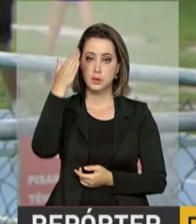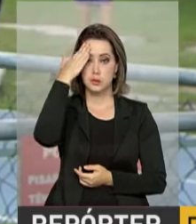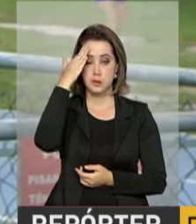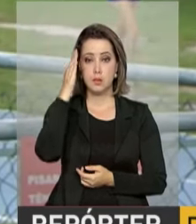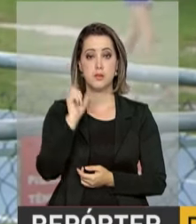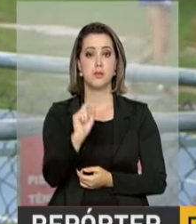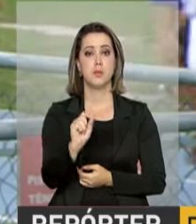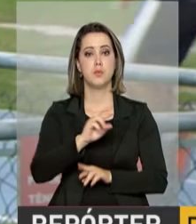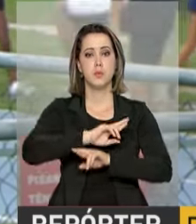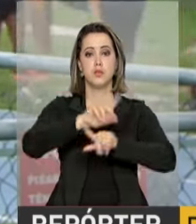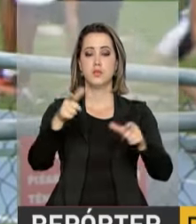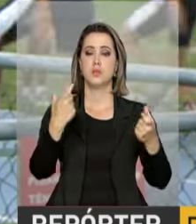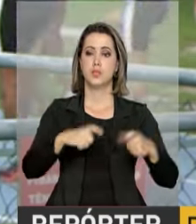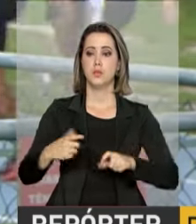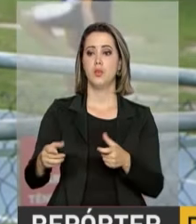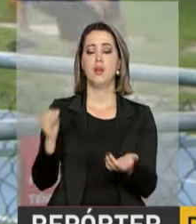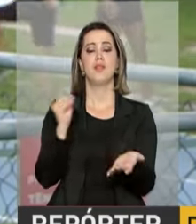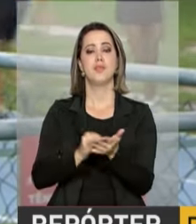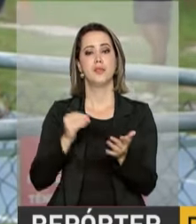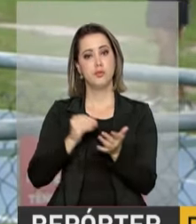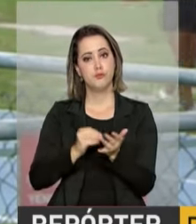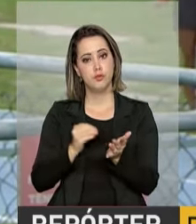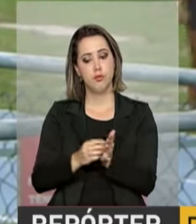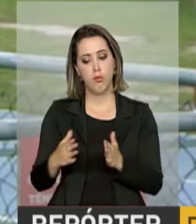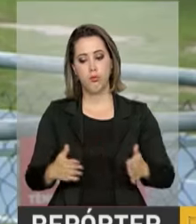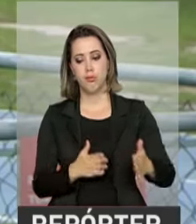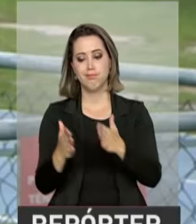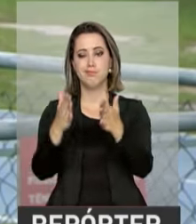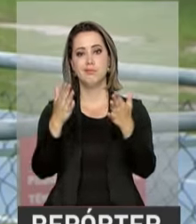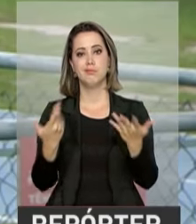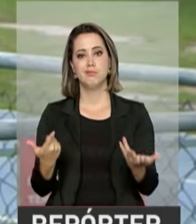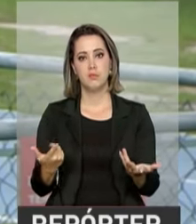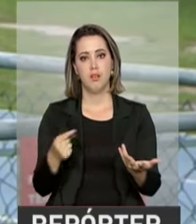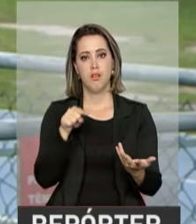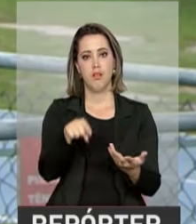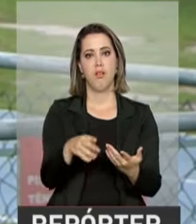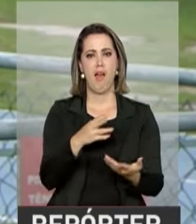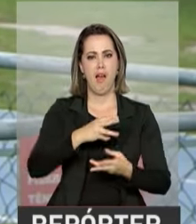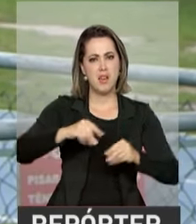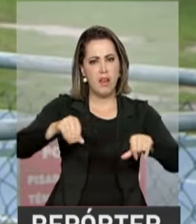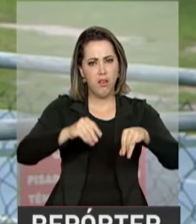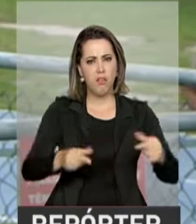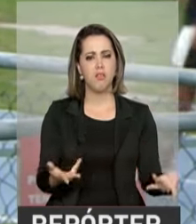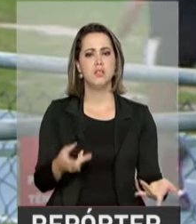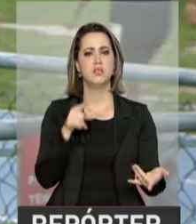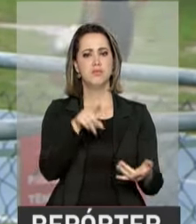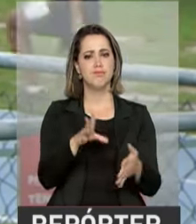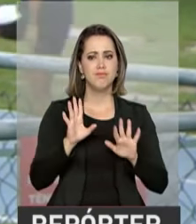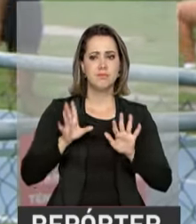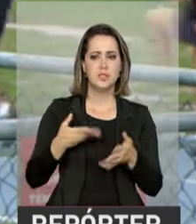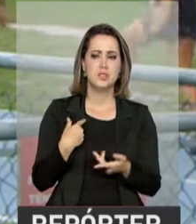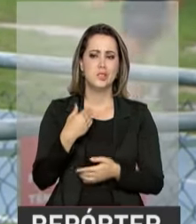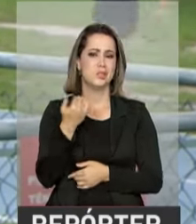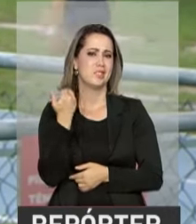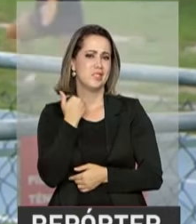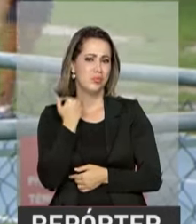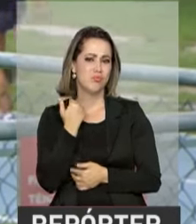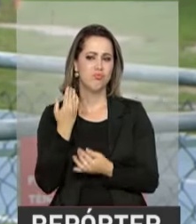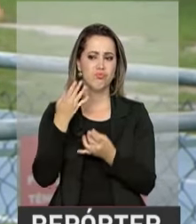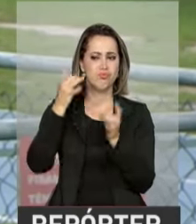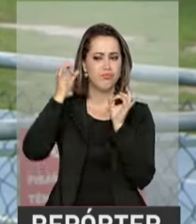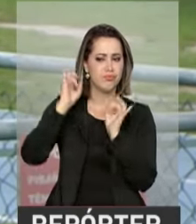não têm uma pista tem uma perseguir o carro vão à pista de areia e acaba desmotivando